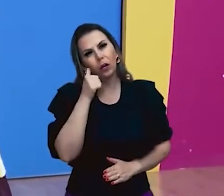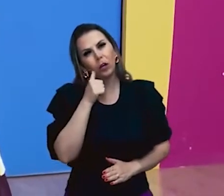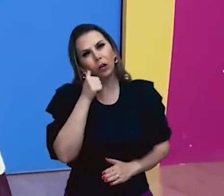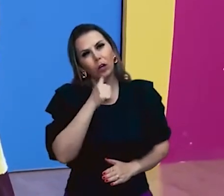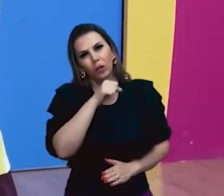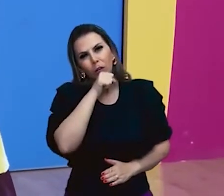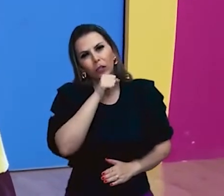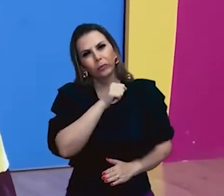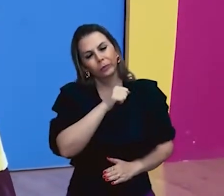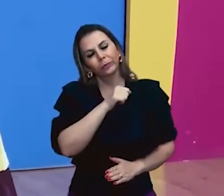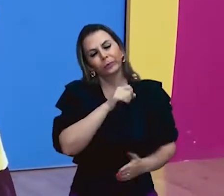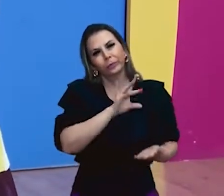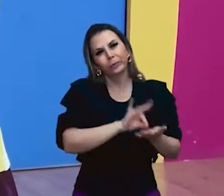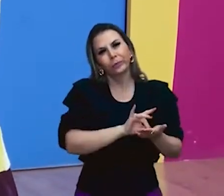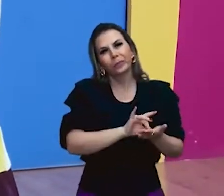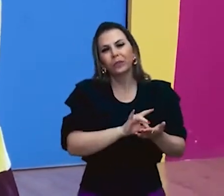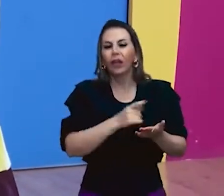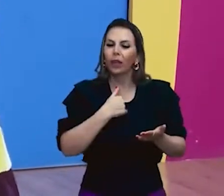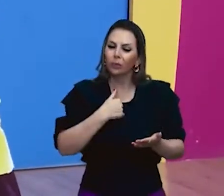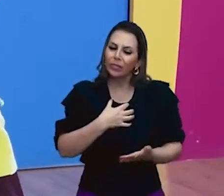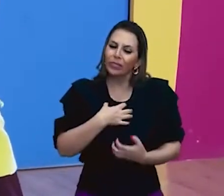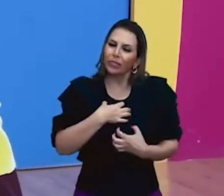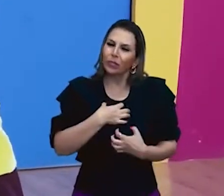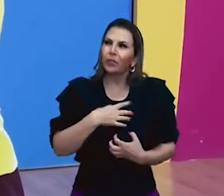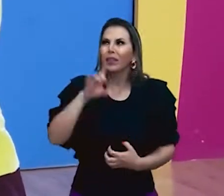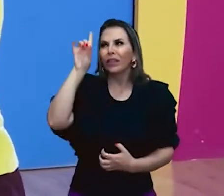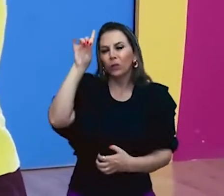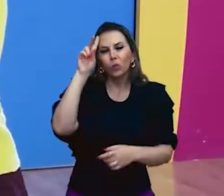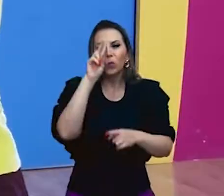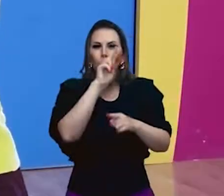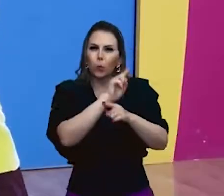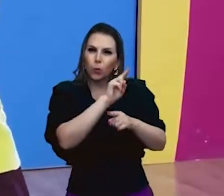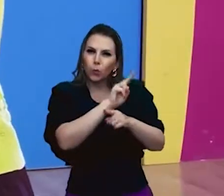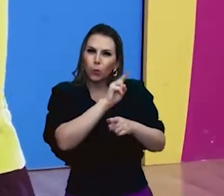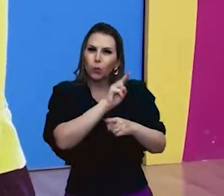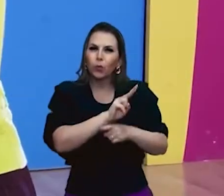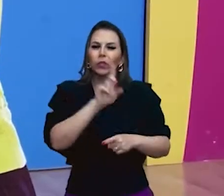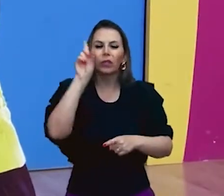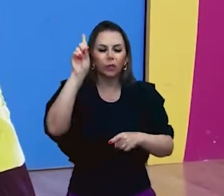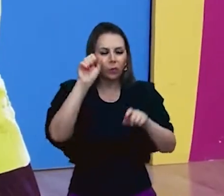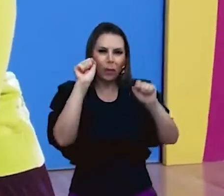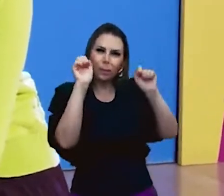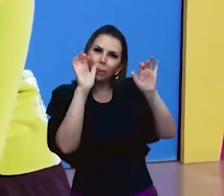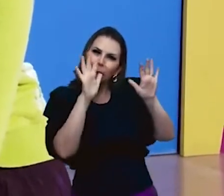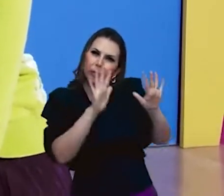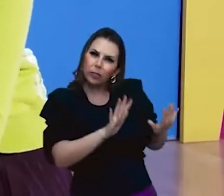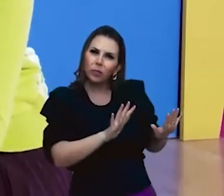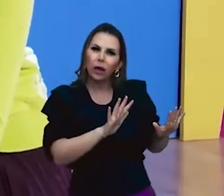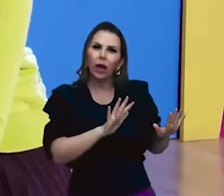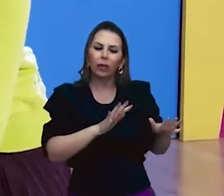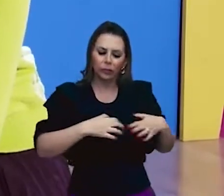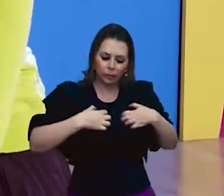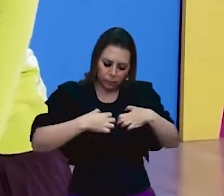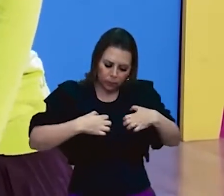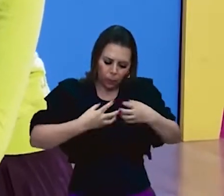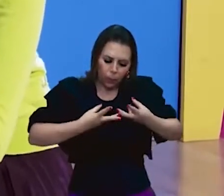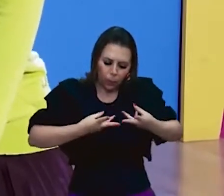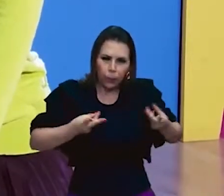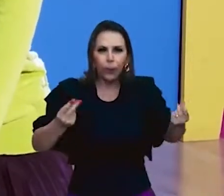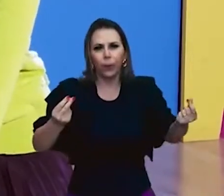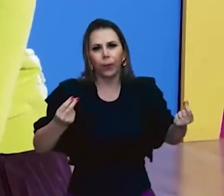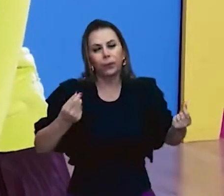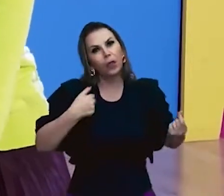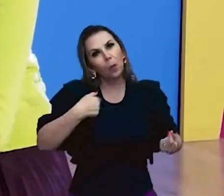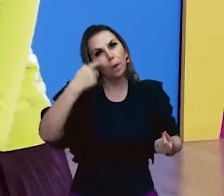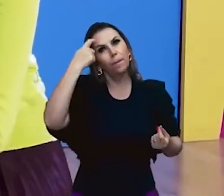morreu e eu sinto muito de verdade. Que Deus possa estar cuidando de vocês, Ele possa estar abençoando vocês e aquietando o seu